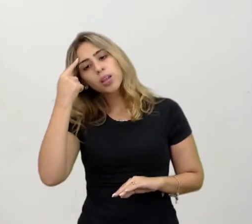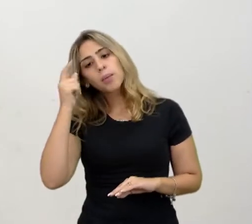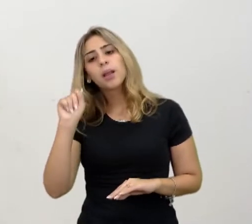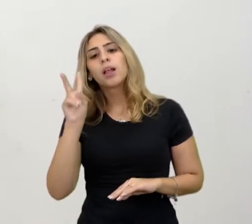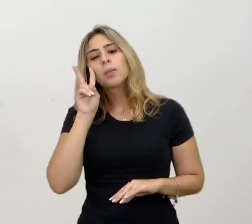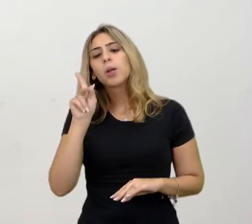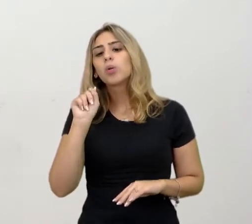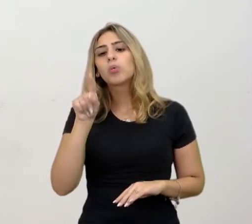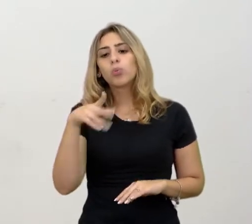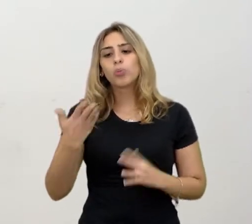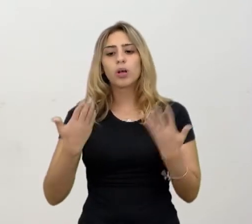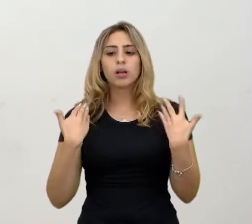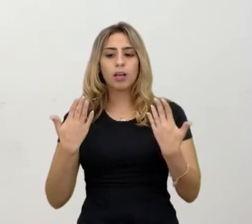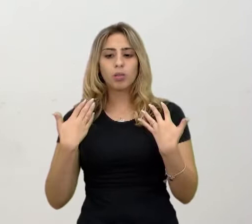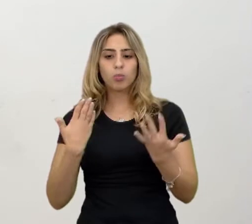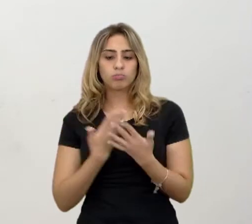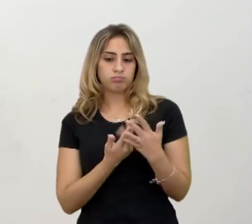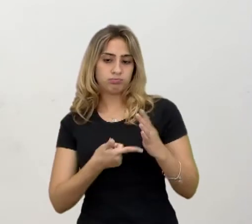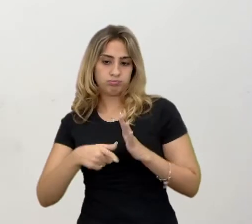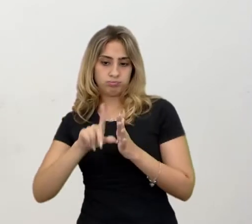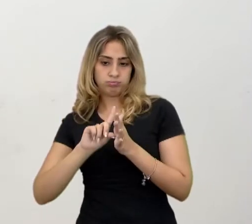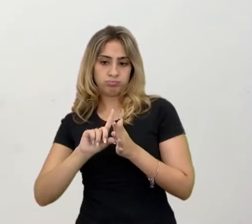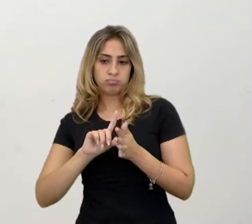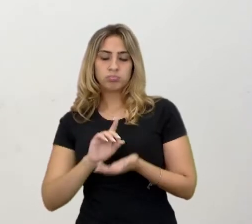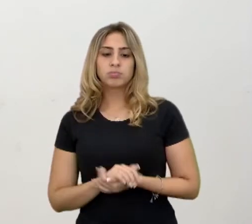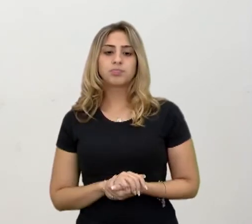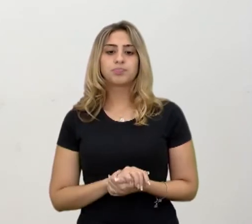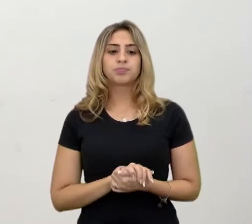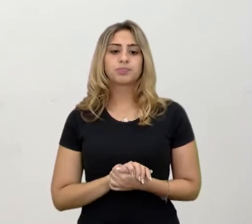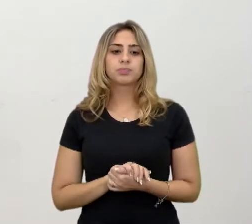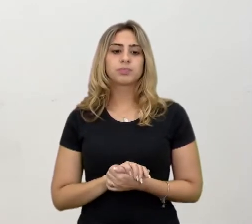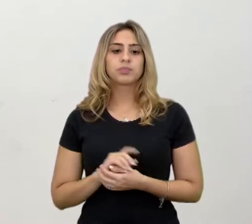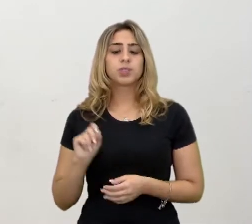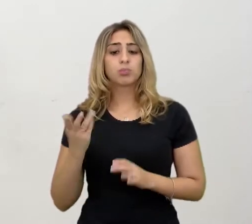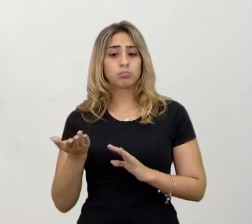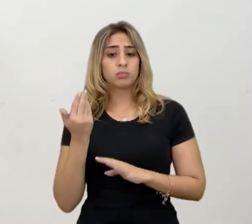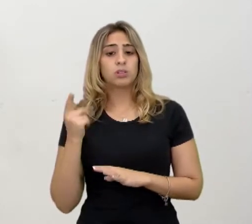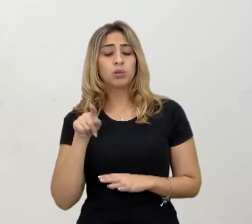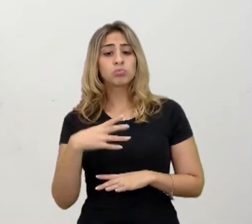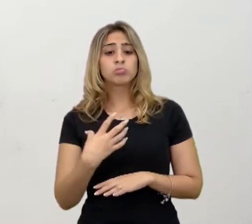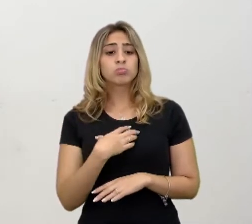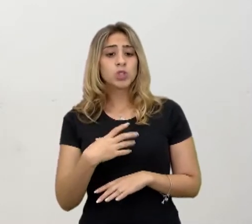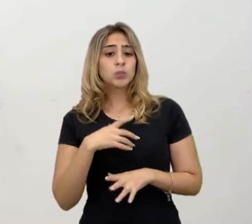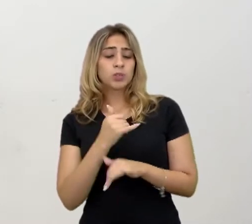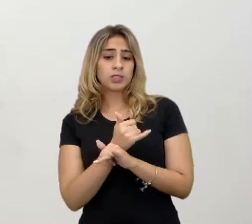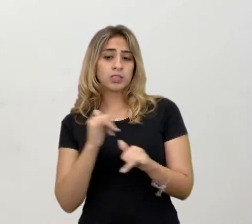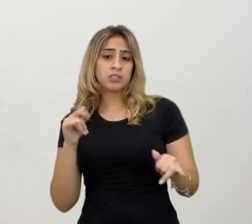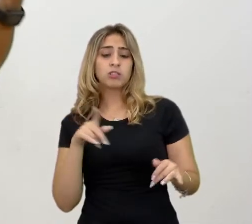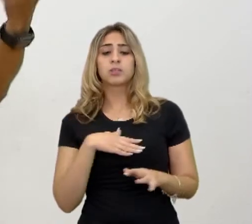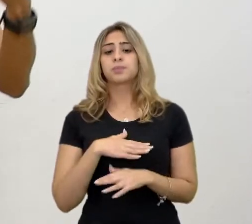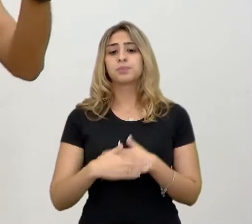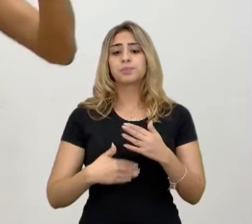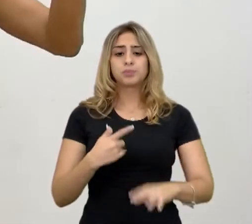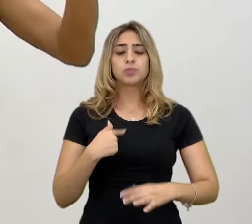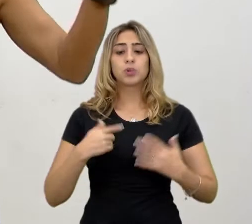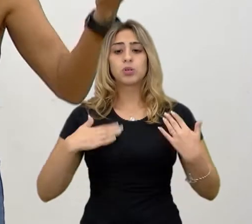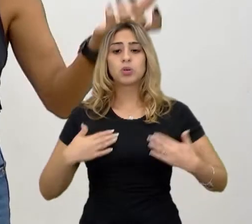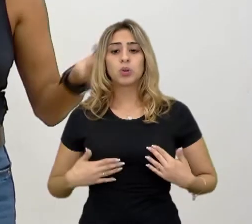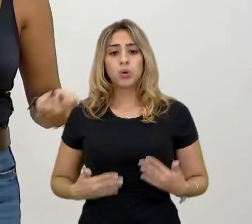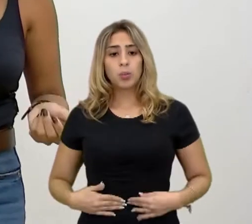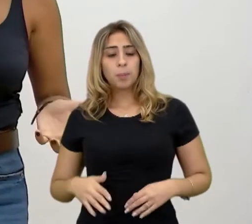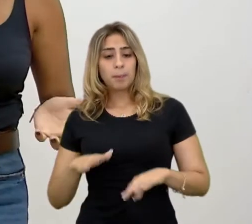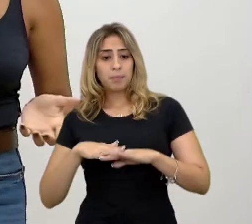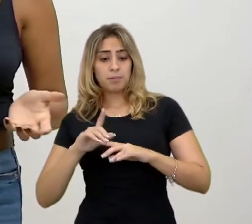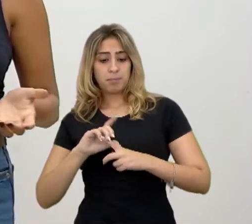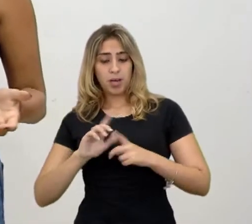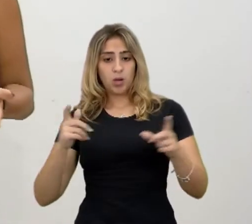ó, o calor, eu falei na aula passada e agora chegou a vez da gente definir, o calor é um tipo de energia que passa de um corpo com maior